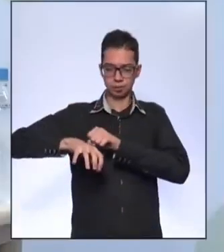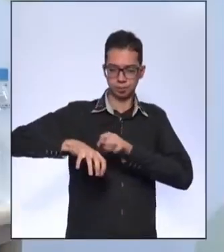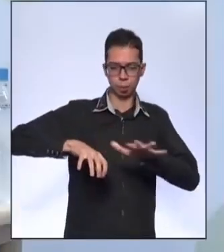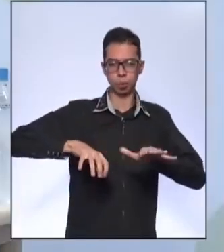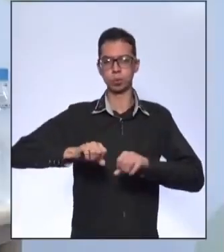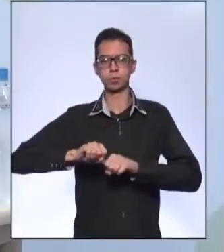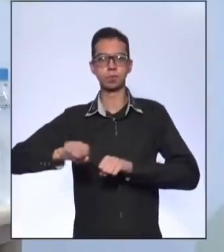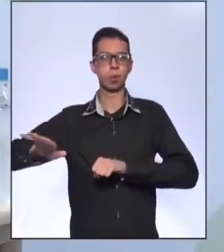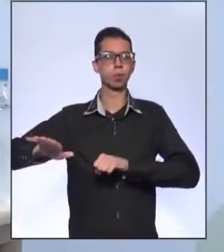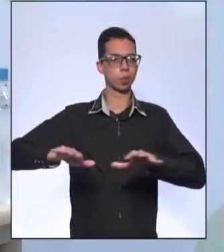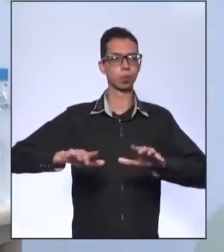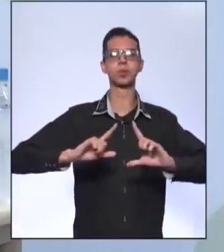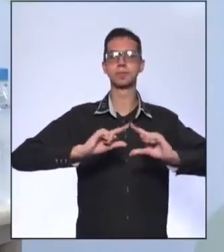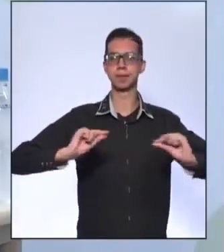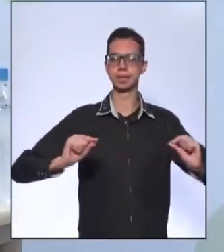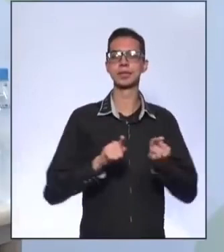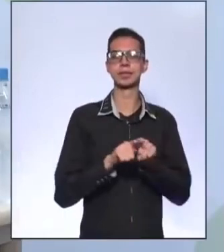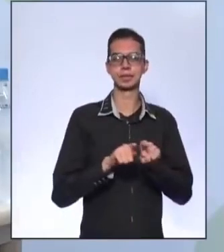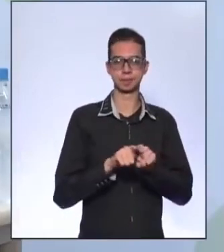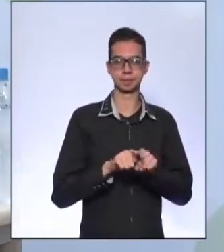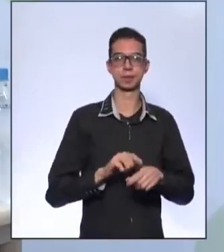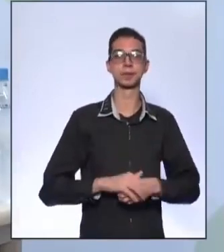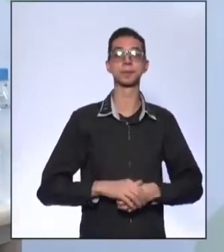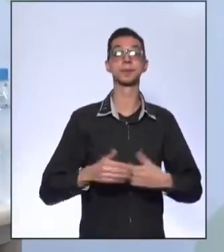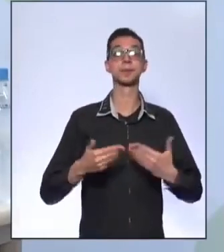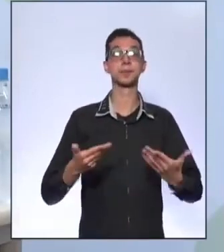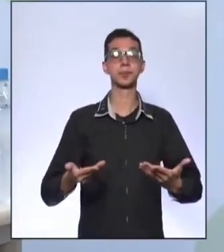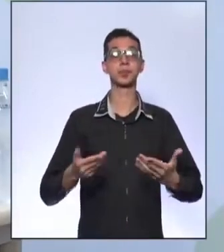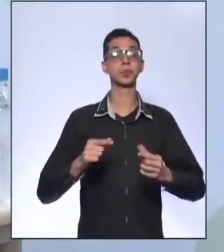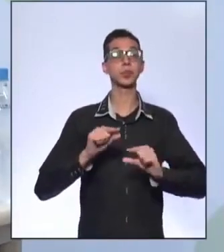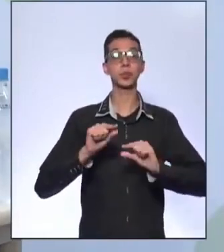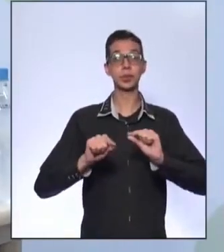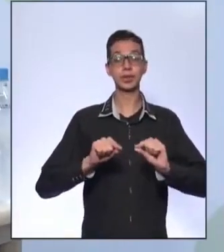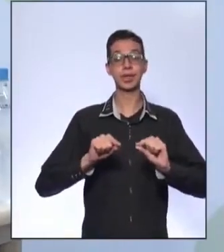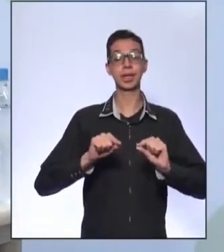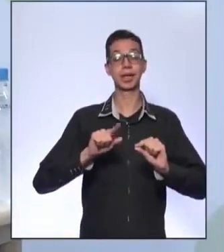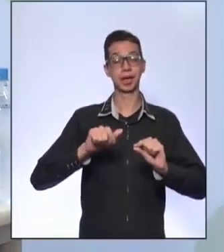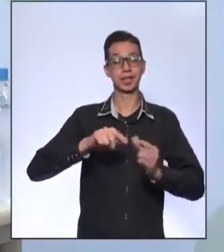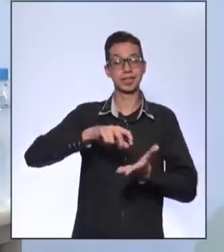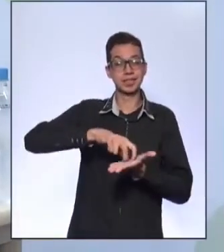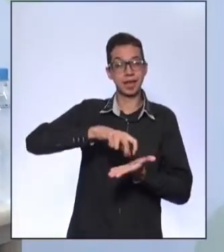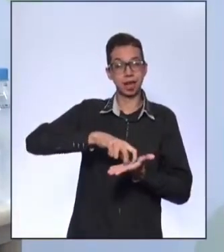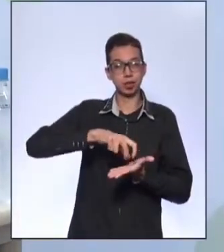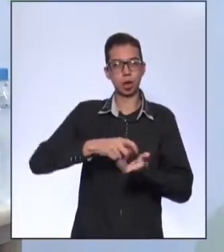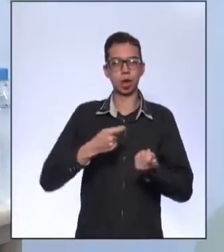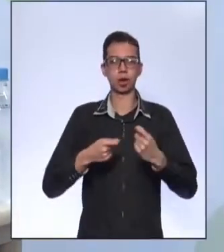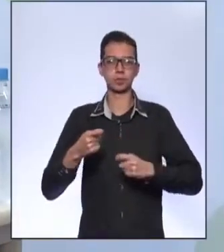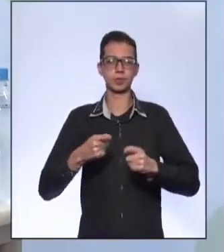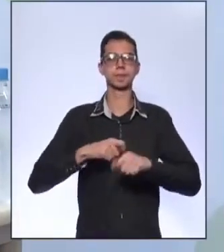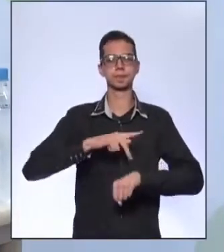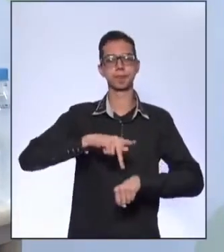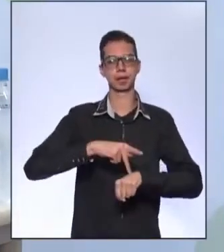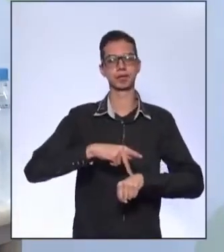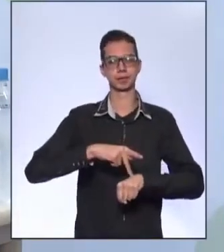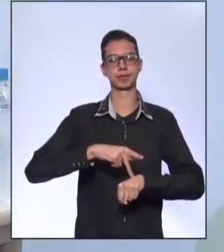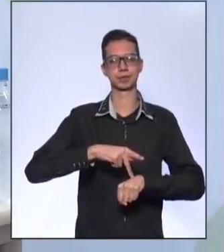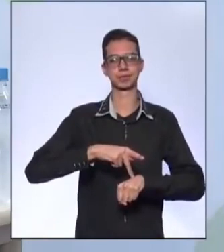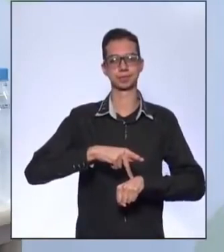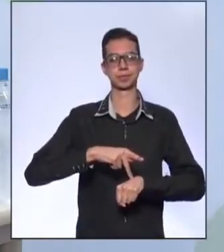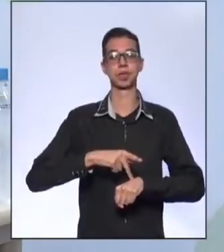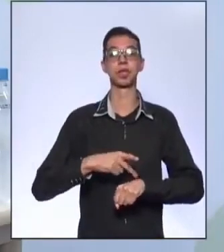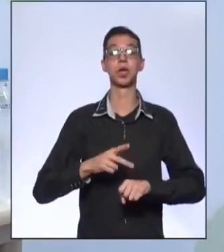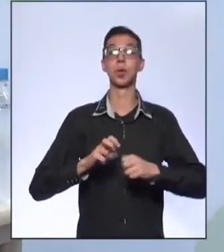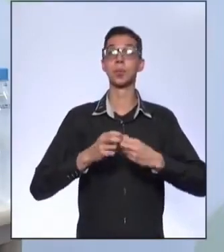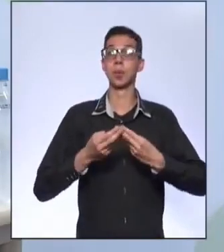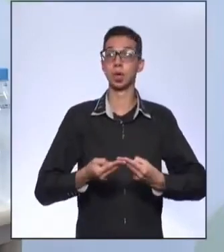capital do Brasil Então ela é o Centro Administrativo do país tá então é isso é importante que tratar por causa